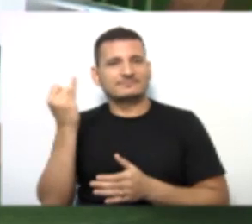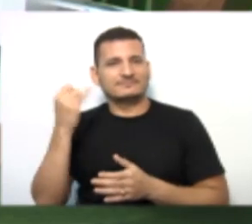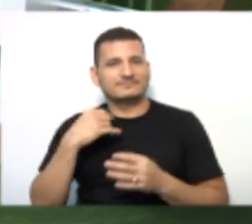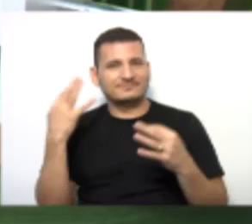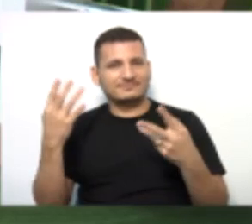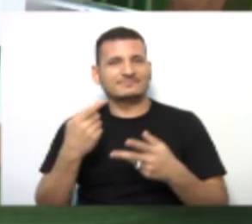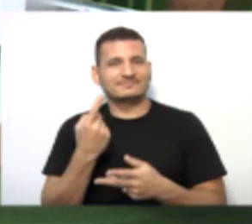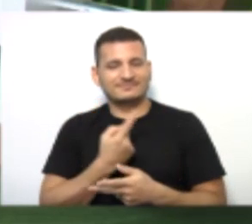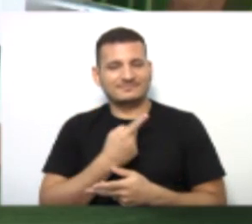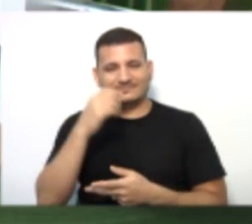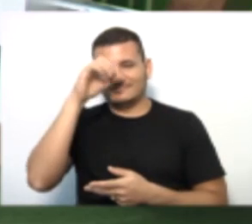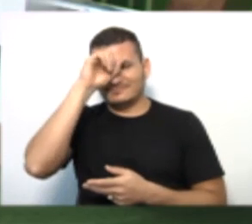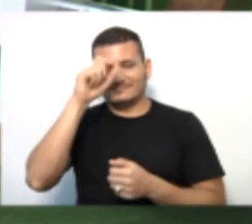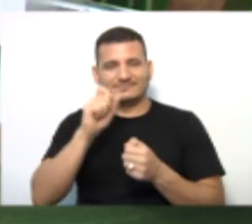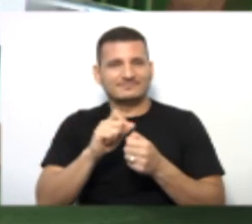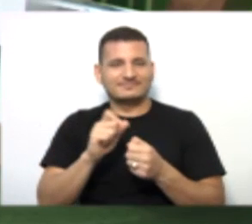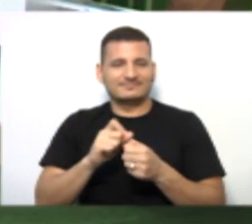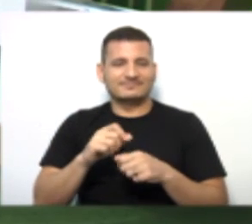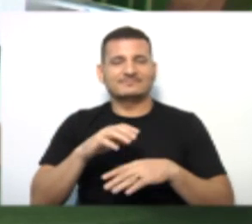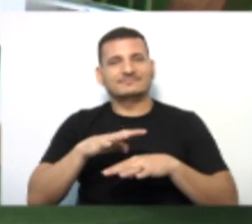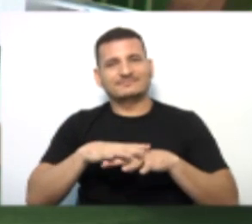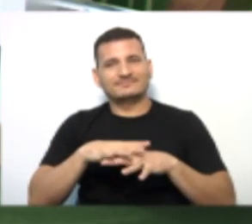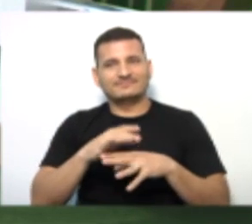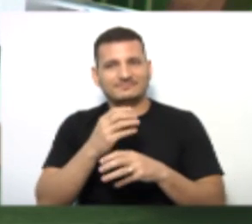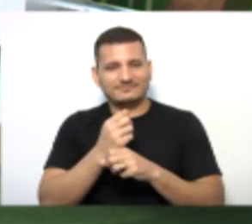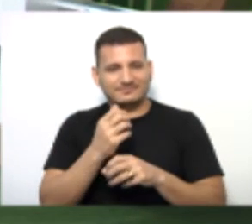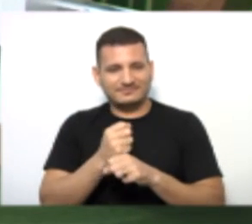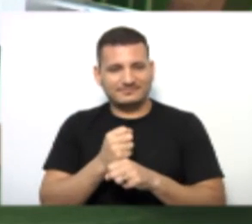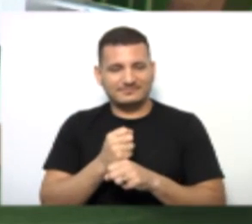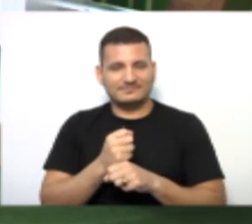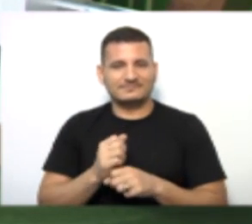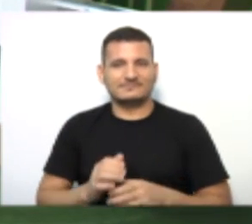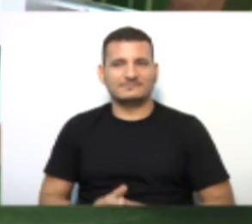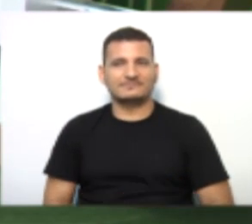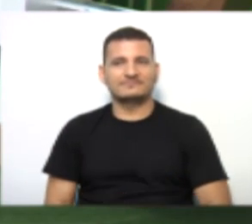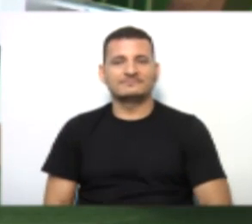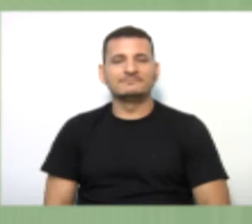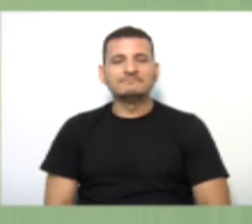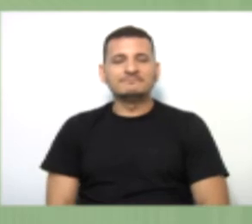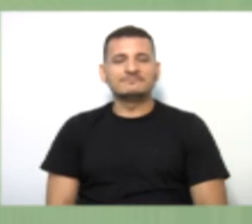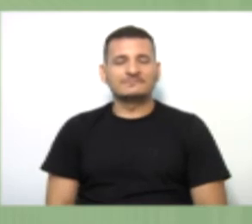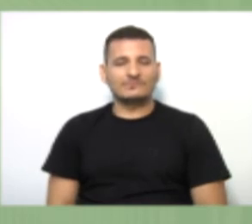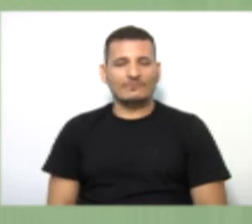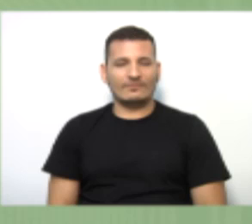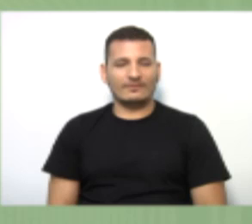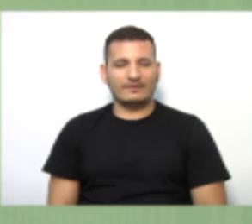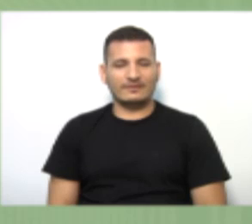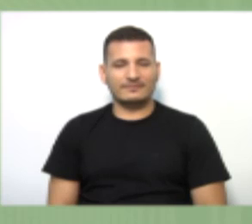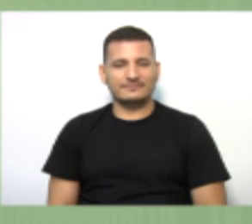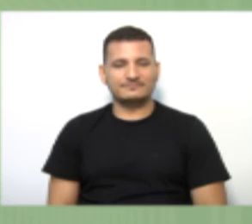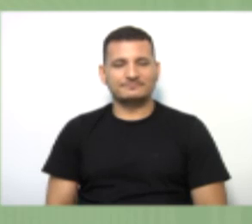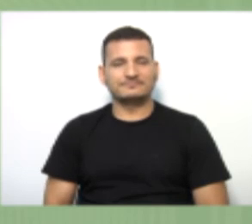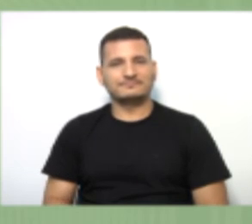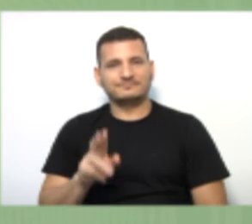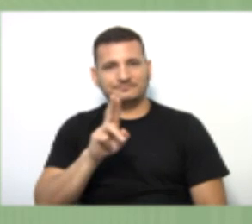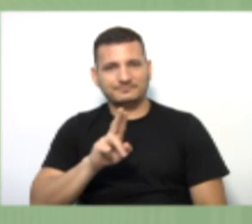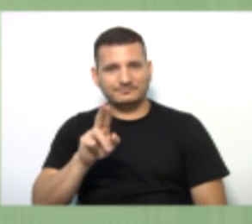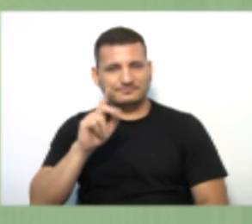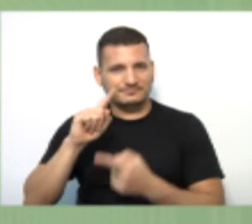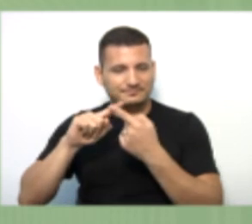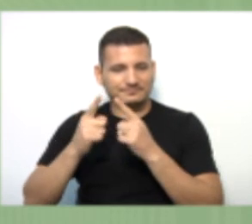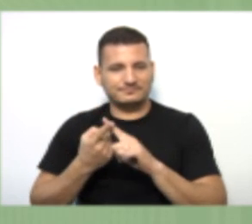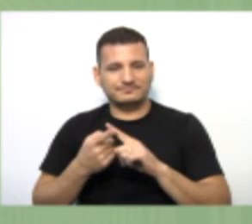fazer o cálculo. É verdade. O importante é que a gente já conseguiu fazer, né, professor? Tá certo. Uso da lógica na